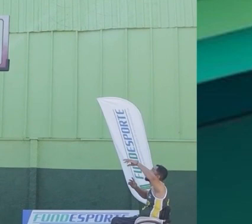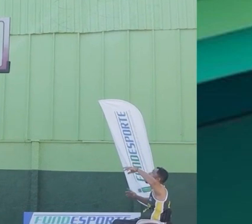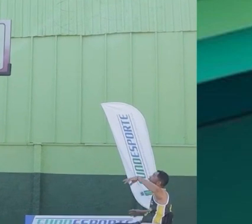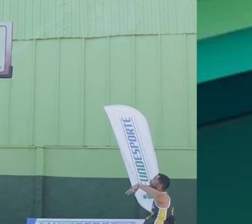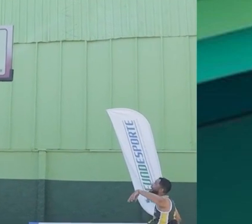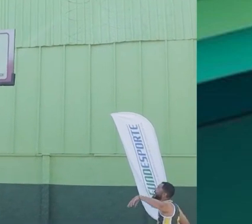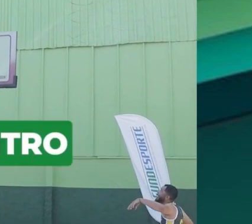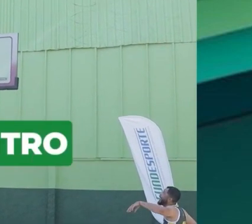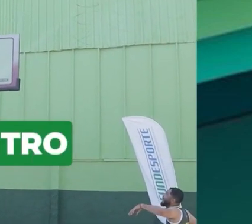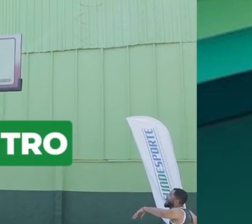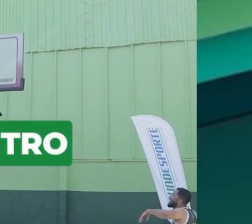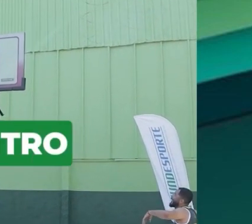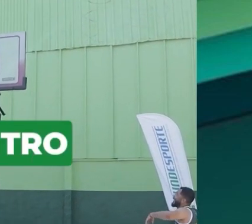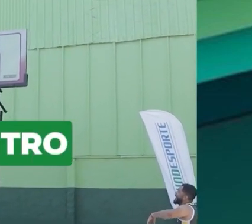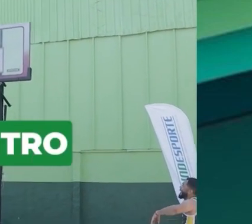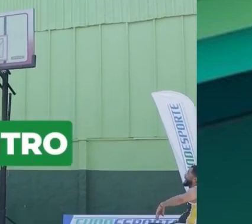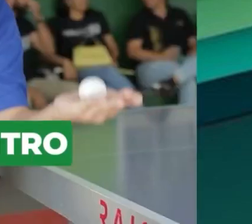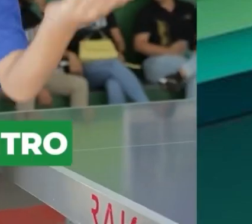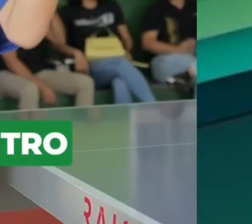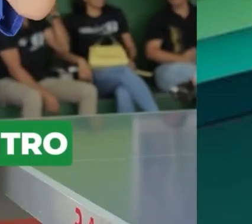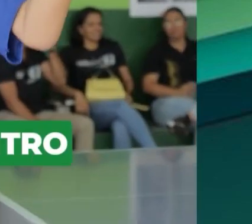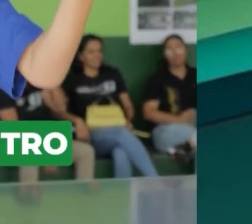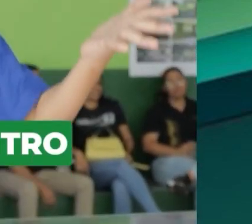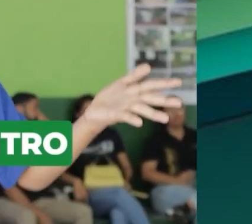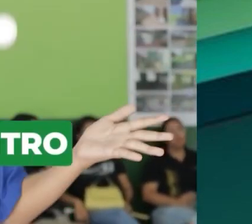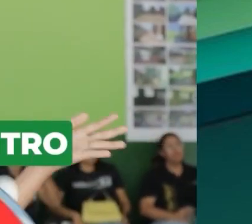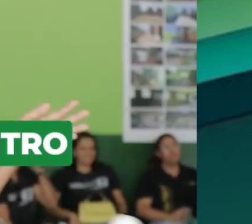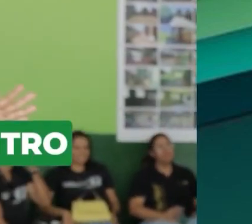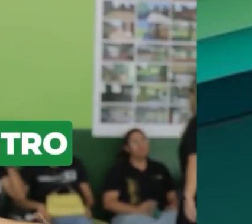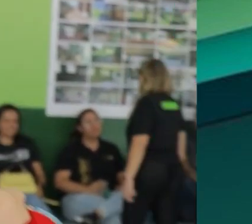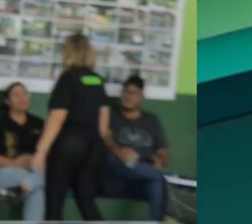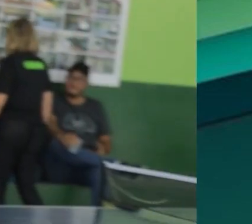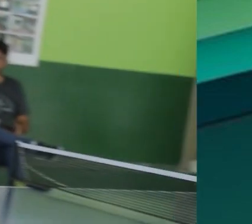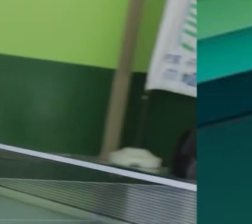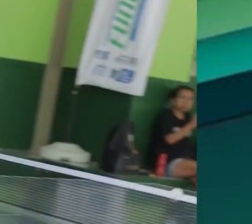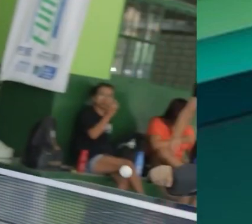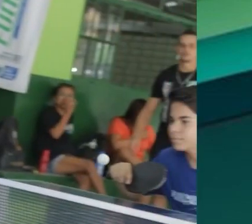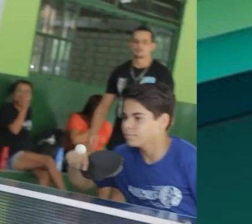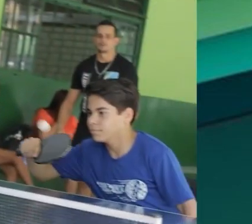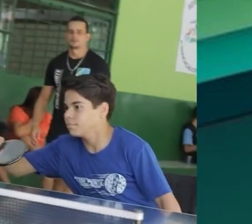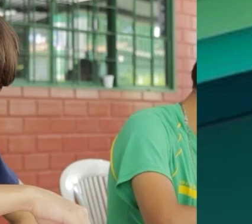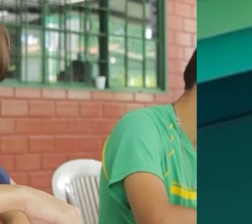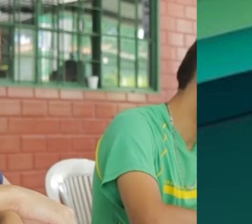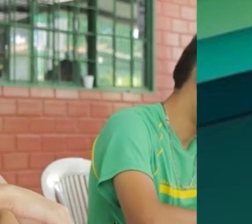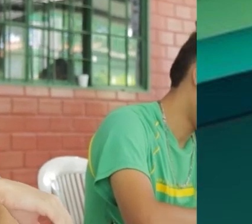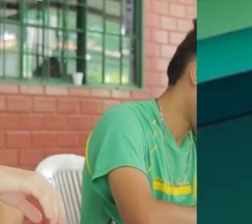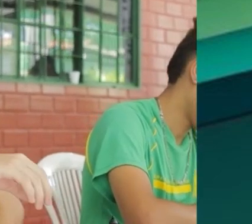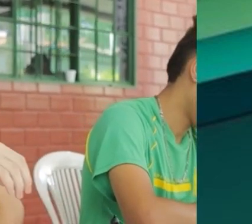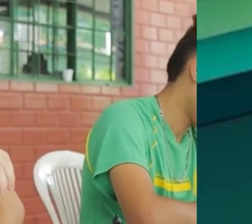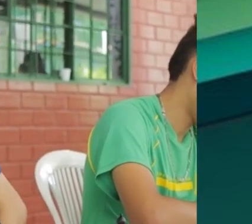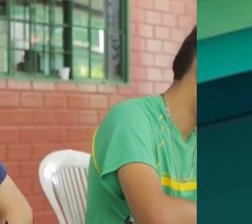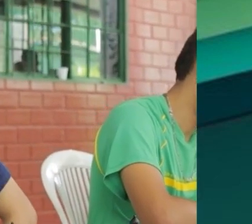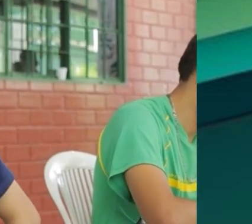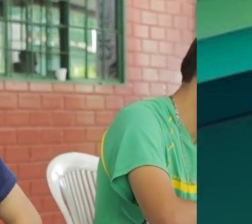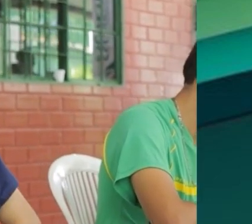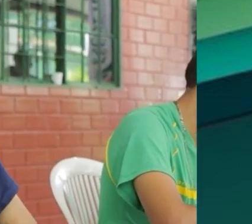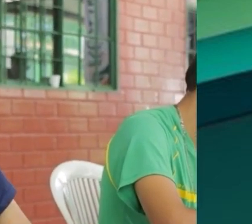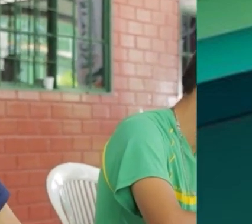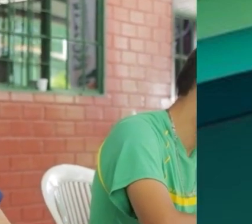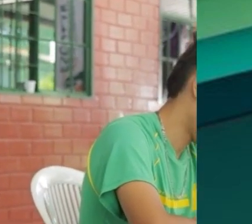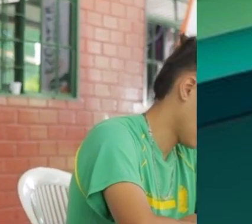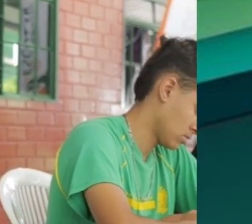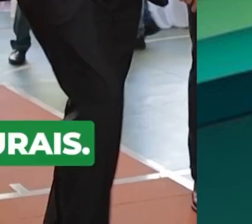estamos dedicando, né, já foi combinado de que aqui seja um centro, não só para a prática